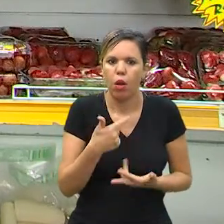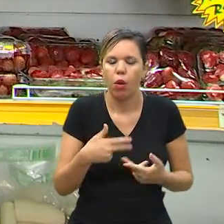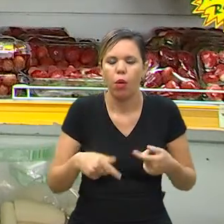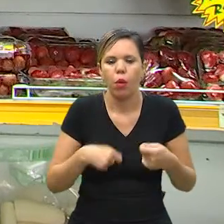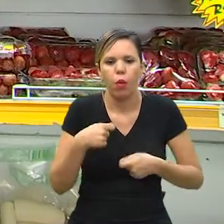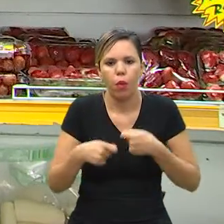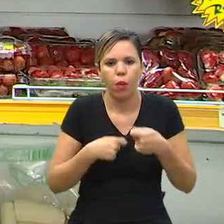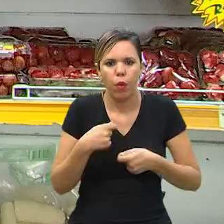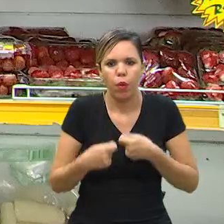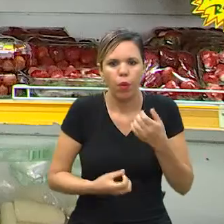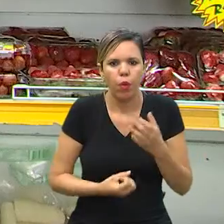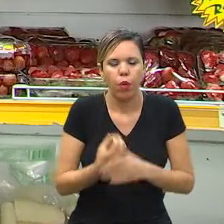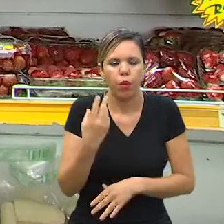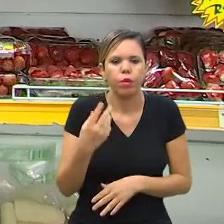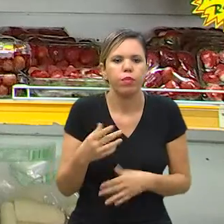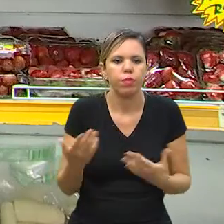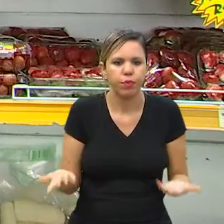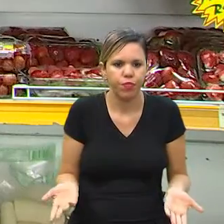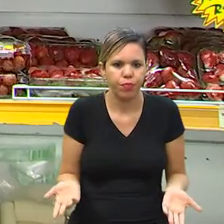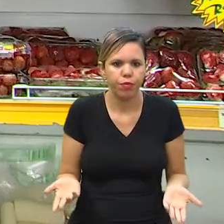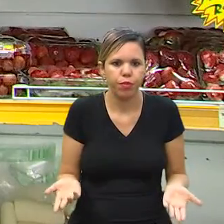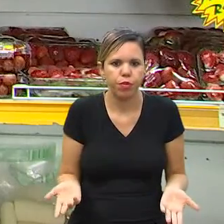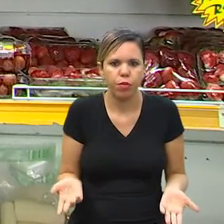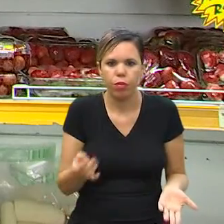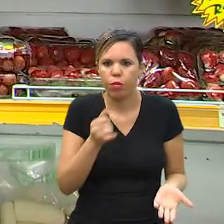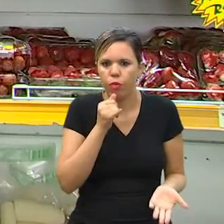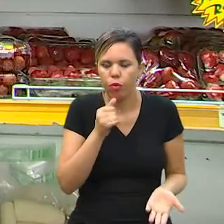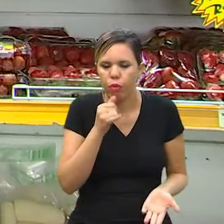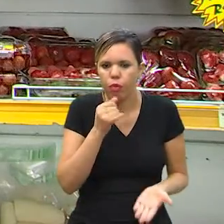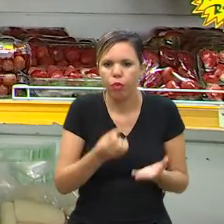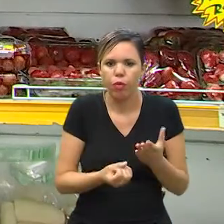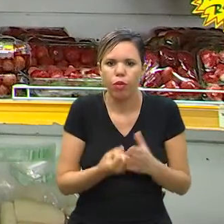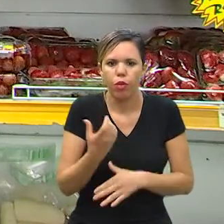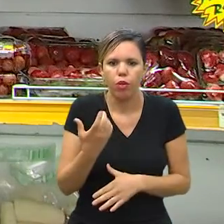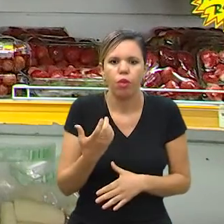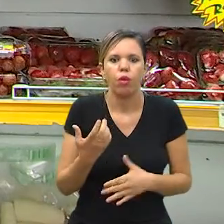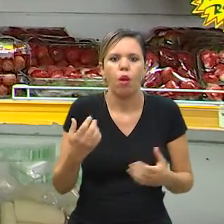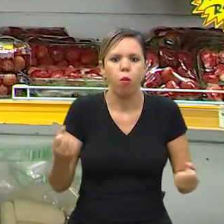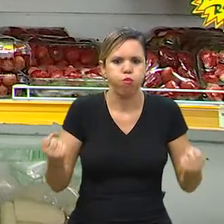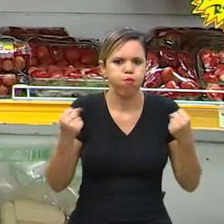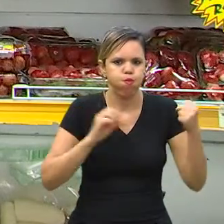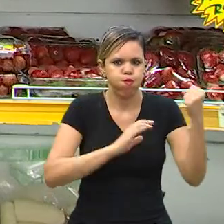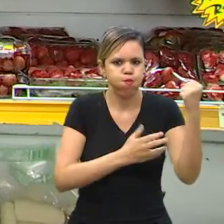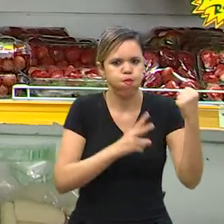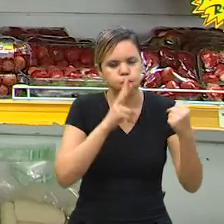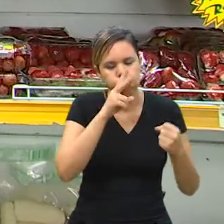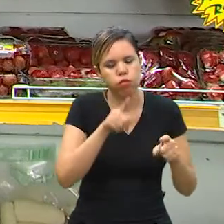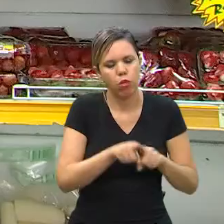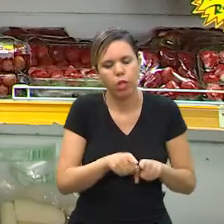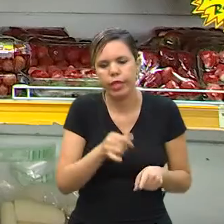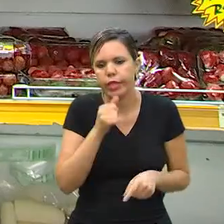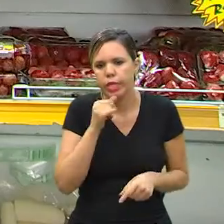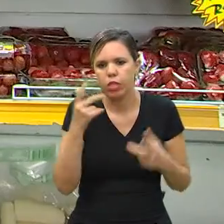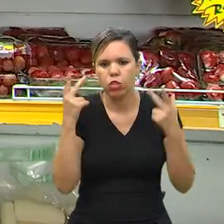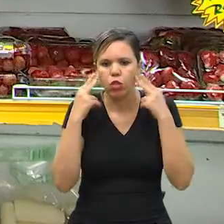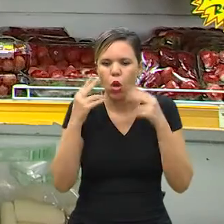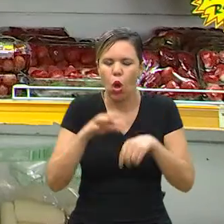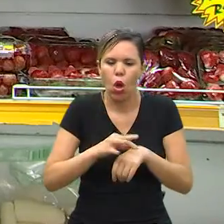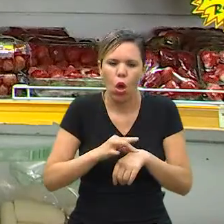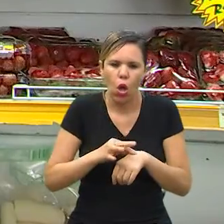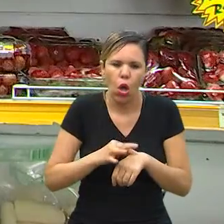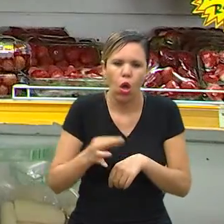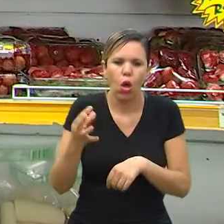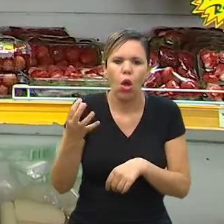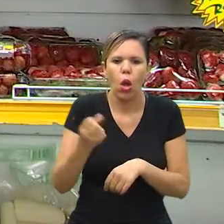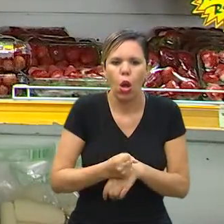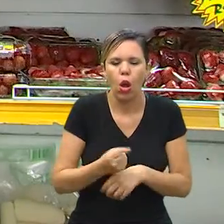consumo de alimentos de fonte proteica, ou seja, que vão gerar massa muscular para o meu corpo. Então, normalmente,